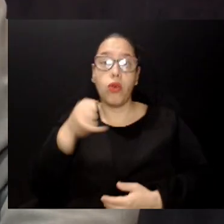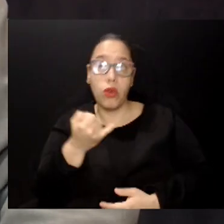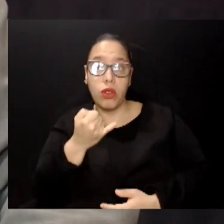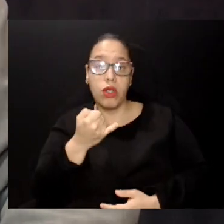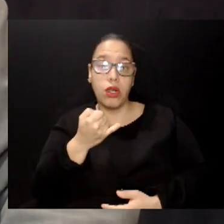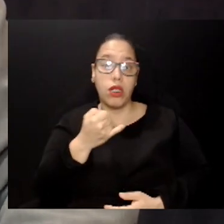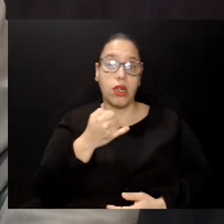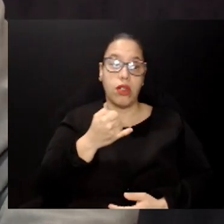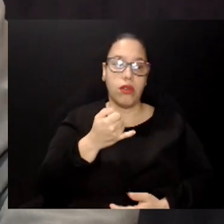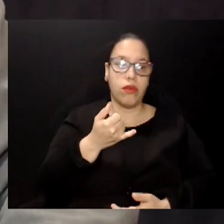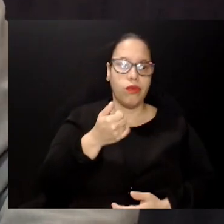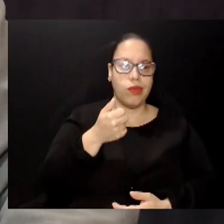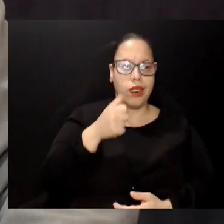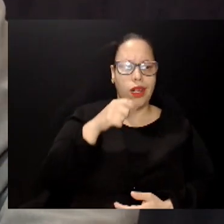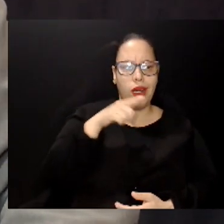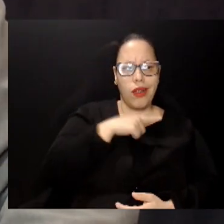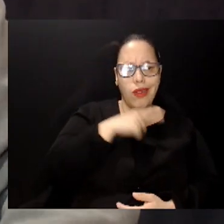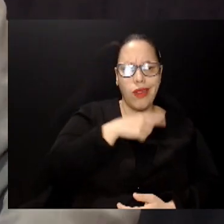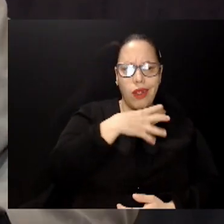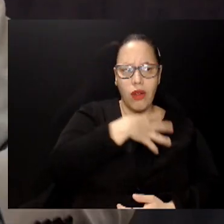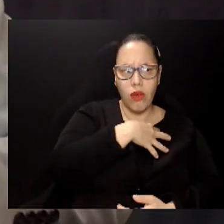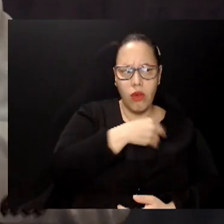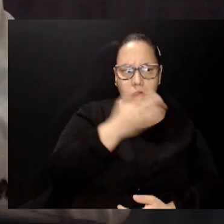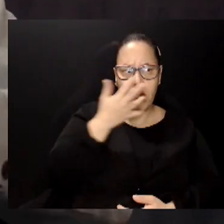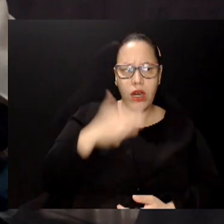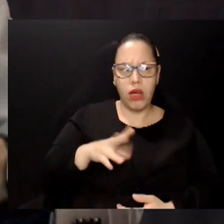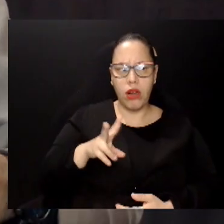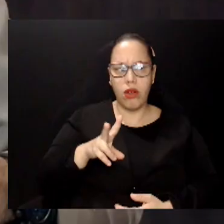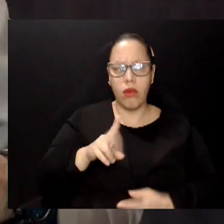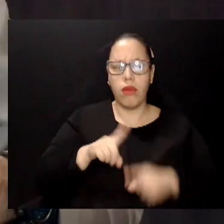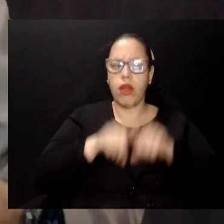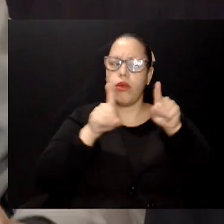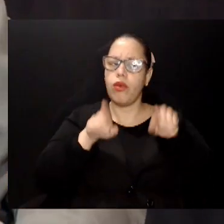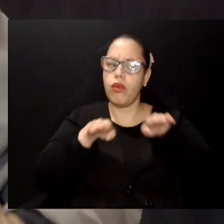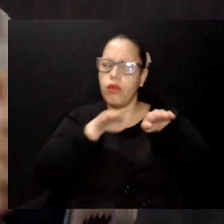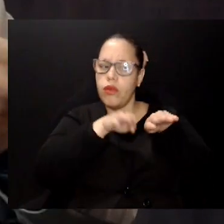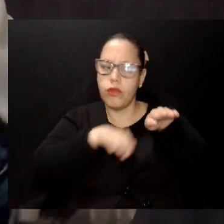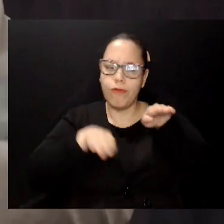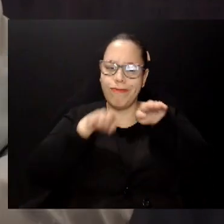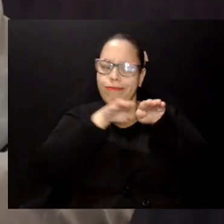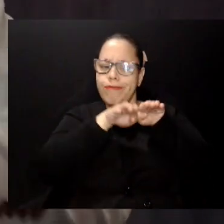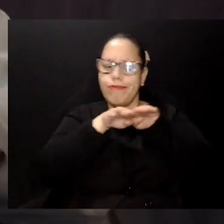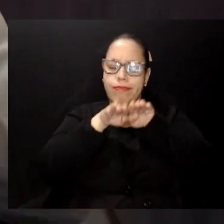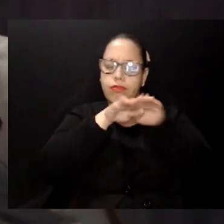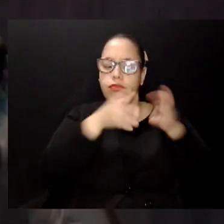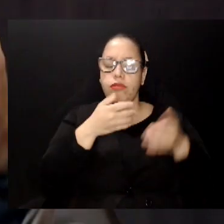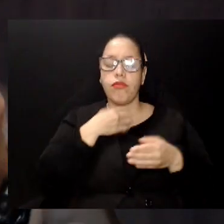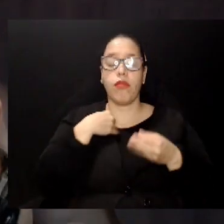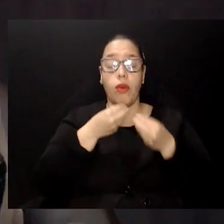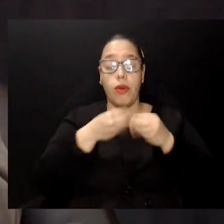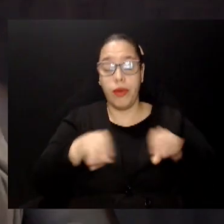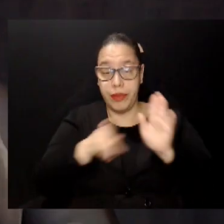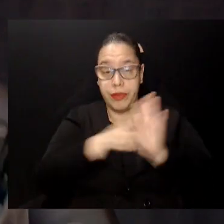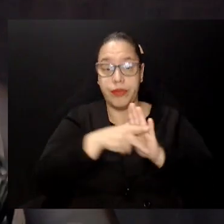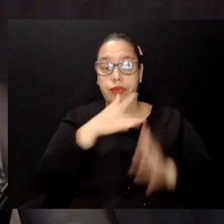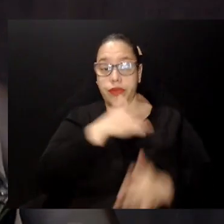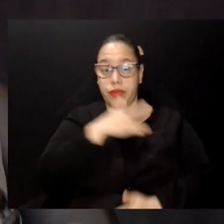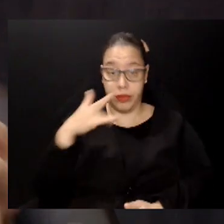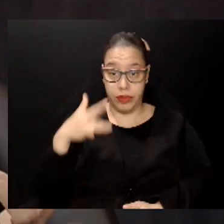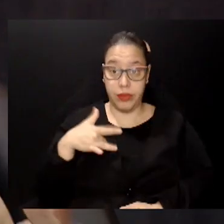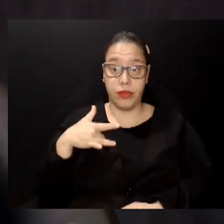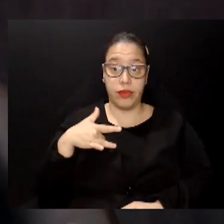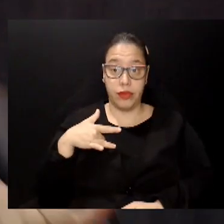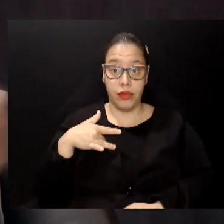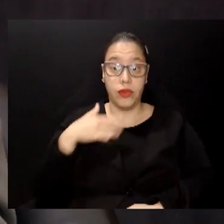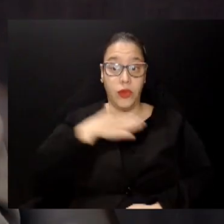assim, tudo é equilíbrio. Tudo é equilíbrio. Porque aquela mãe que se anula demais também e prejudica a própria saúde, perde um pouco os hobbies, etc., ela